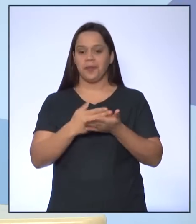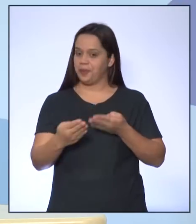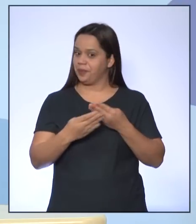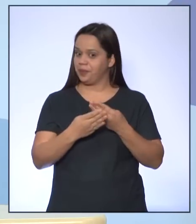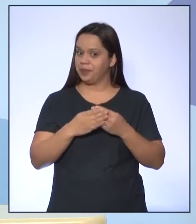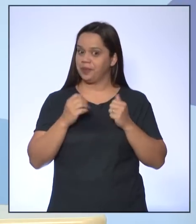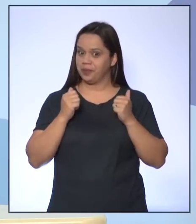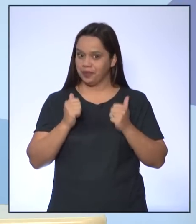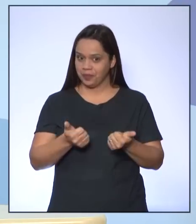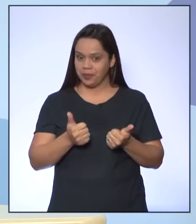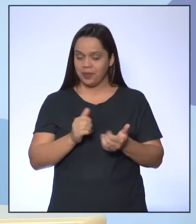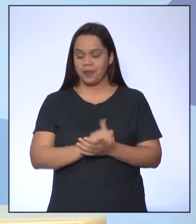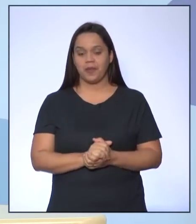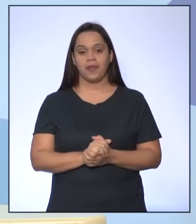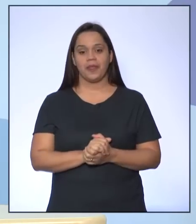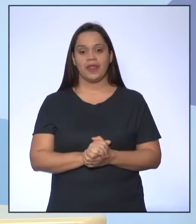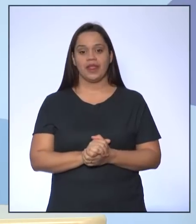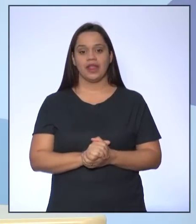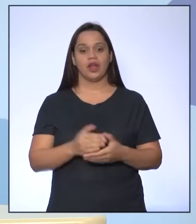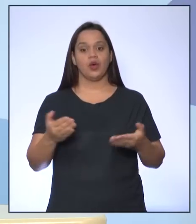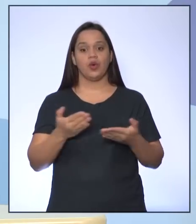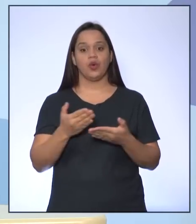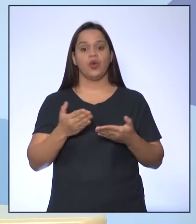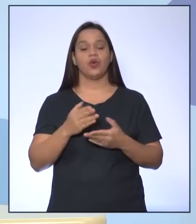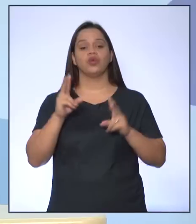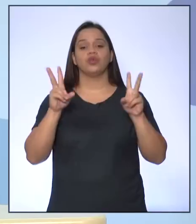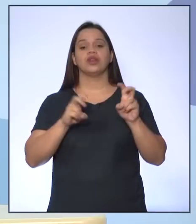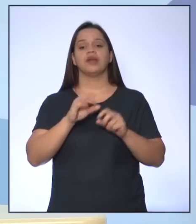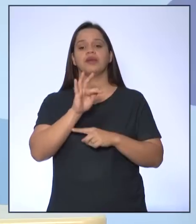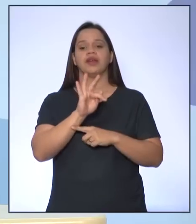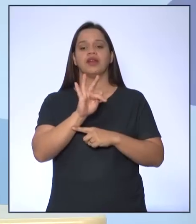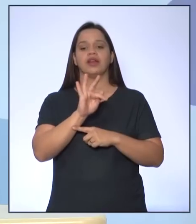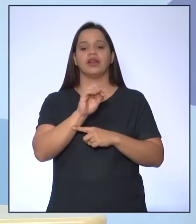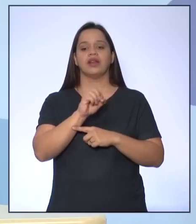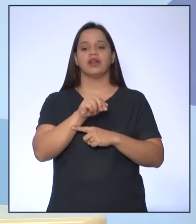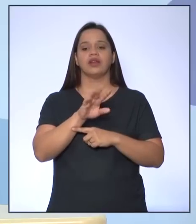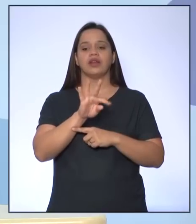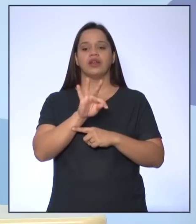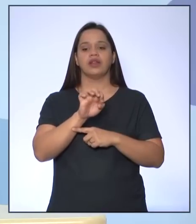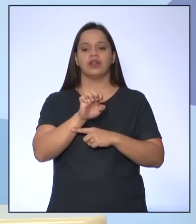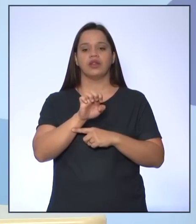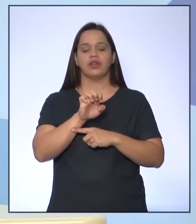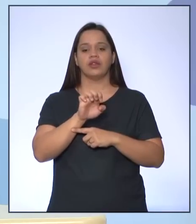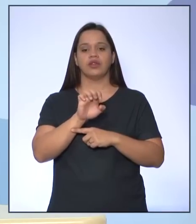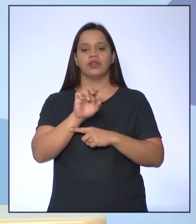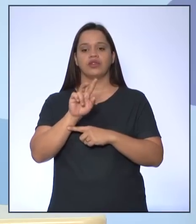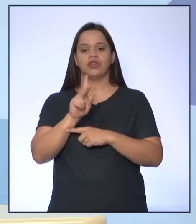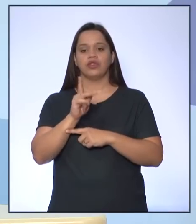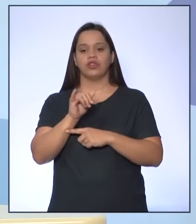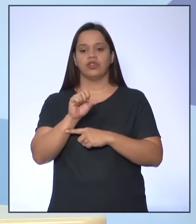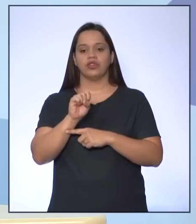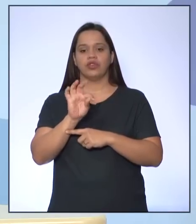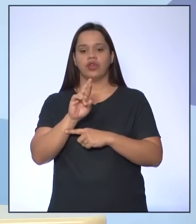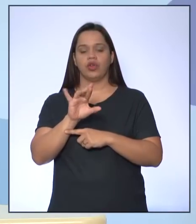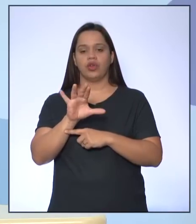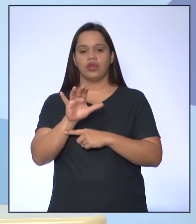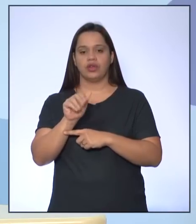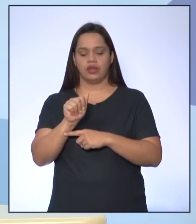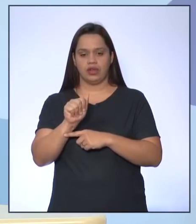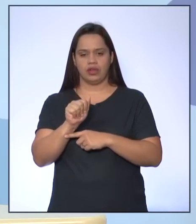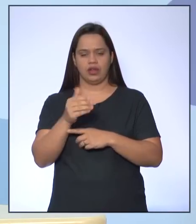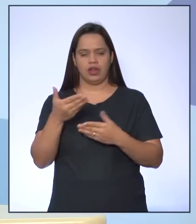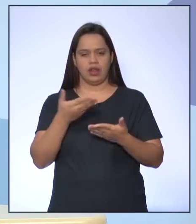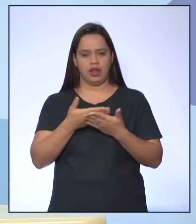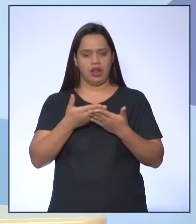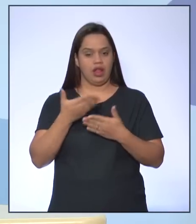está bem? Hoje nós vamos falar sobre fontes históricas. É uma aula que é continuação da anterior. Nós vimos